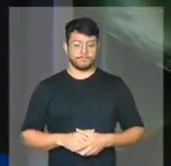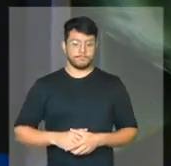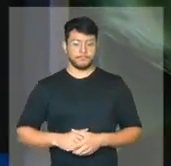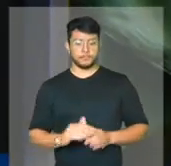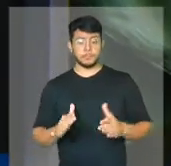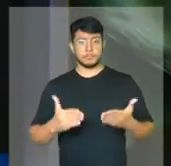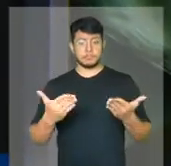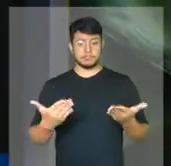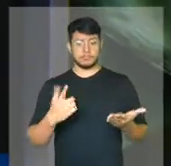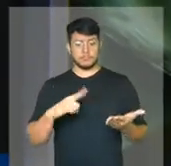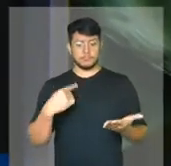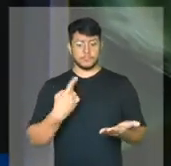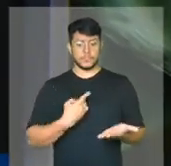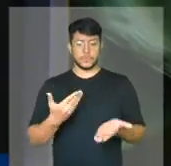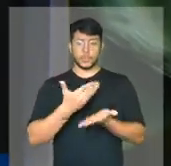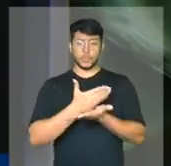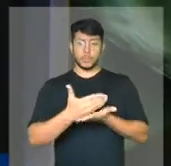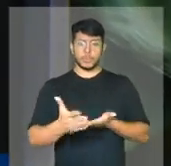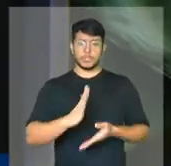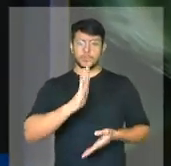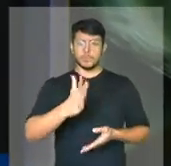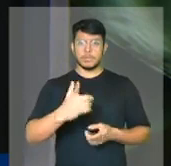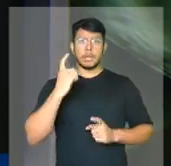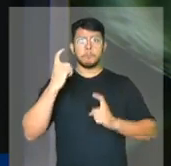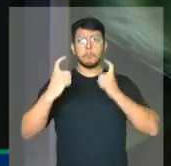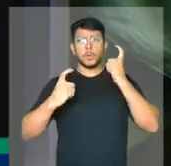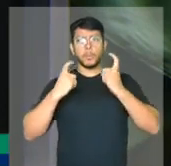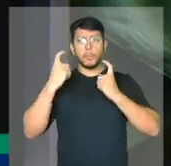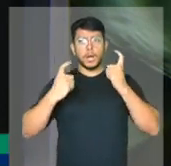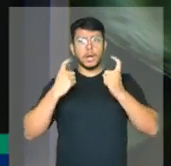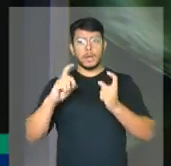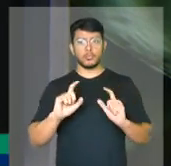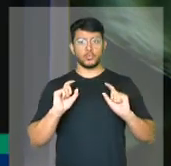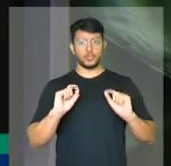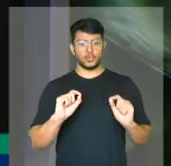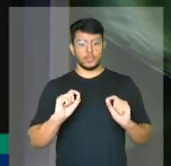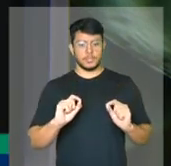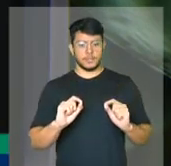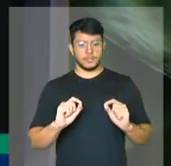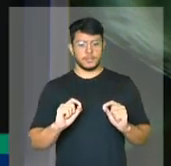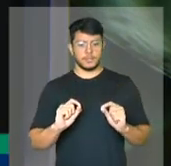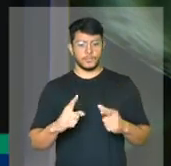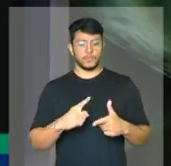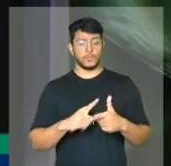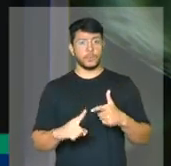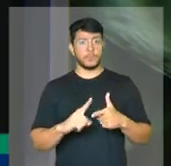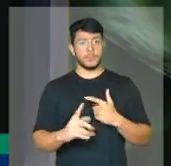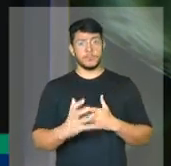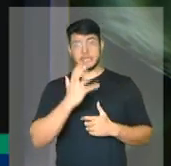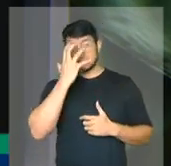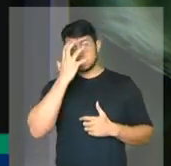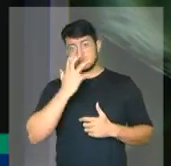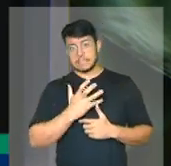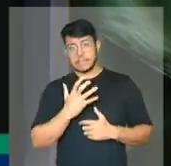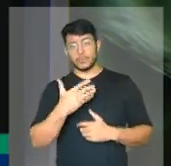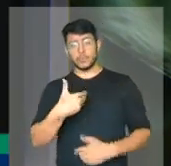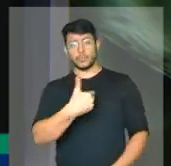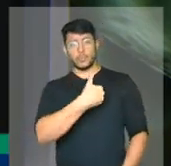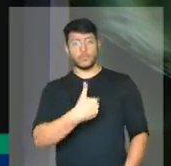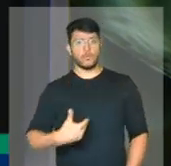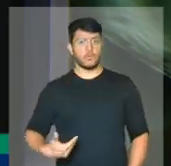ano preocupados com as notícias graves sobre os equívocos cometidos pelo